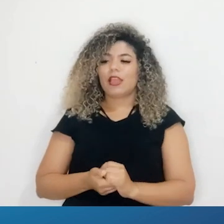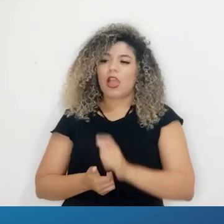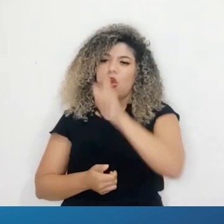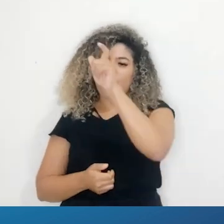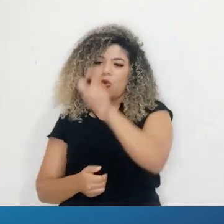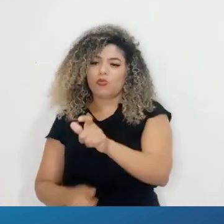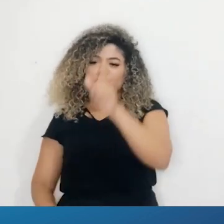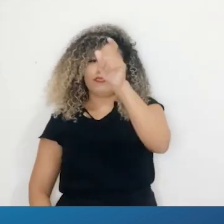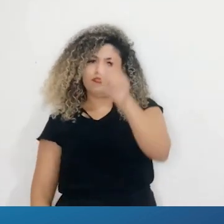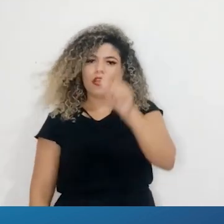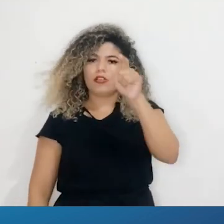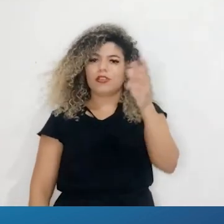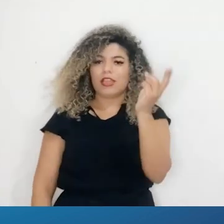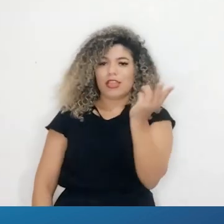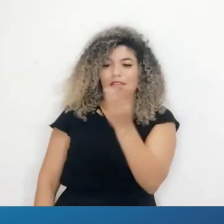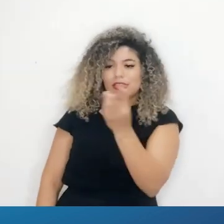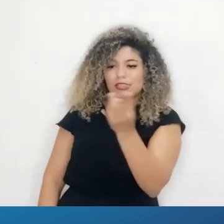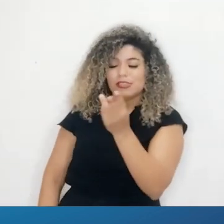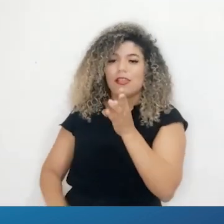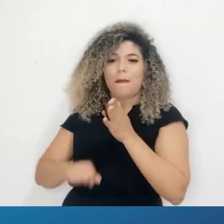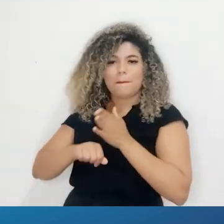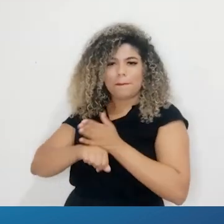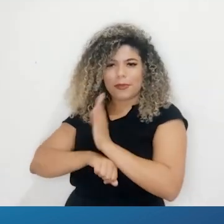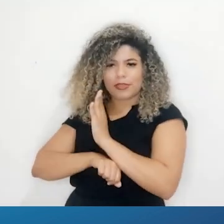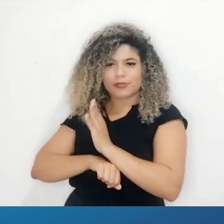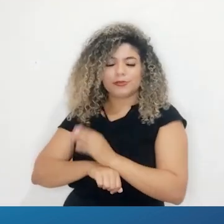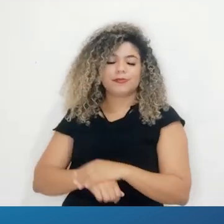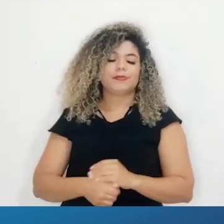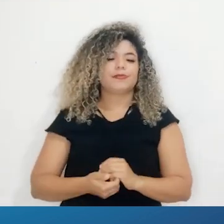apenas Ana e